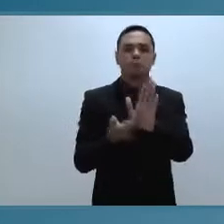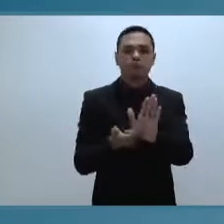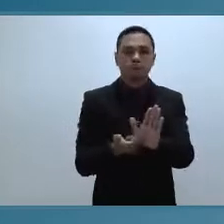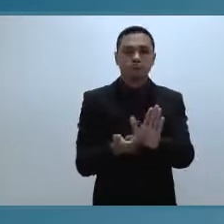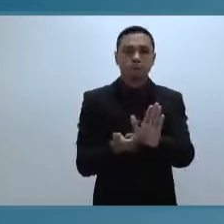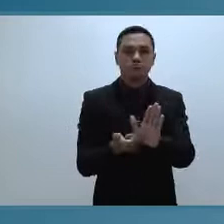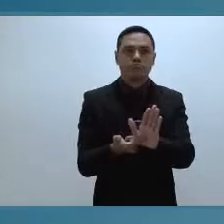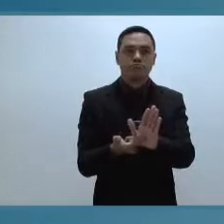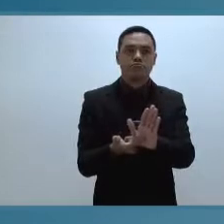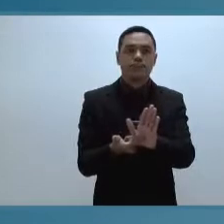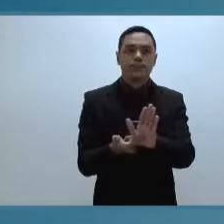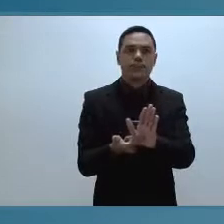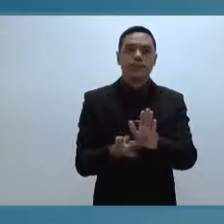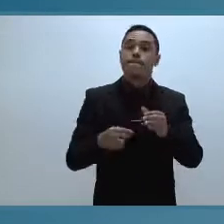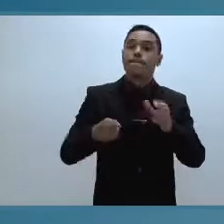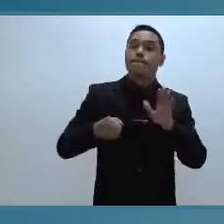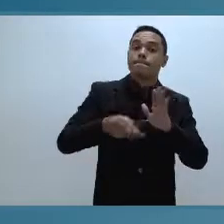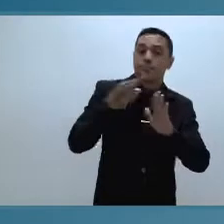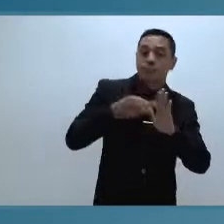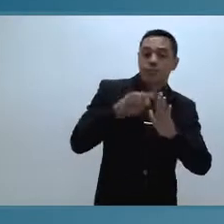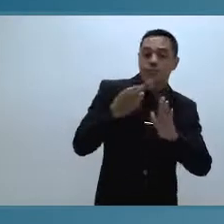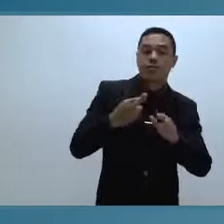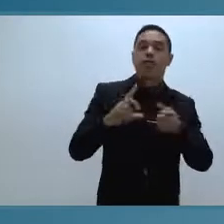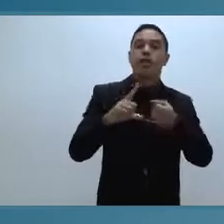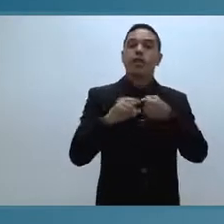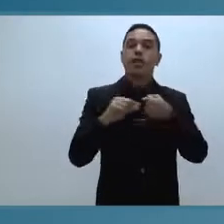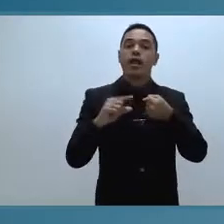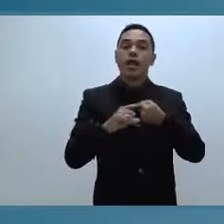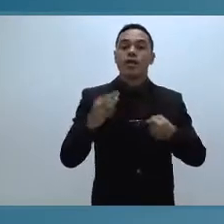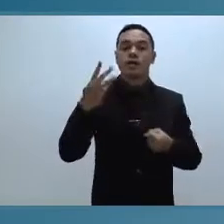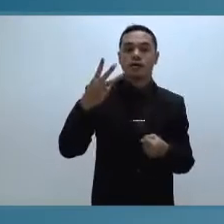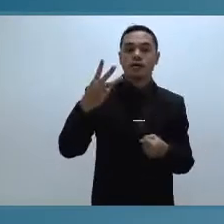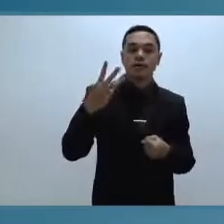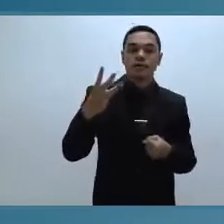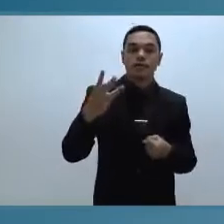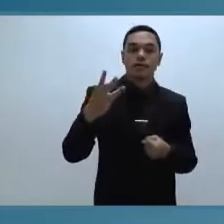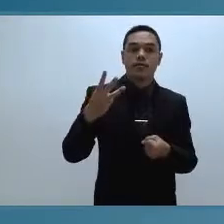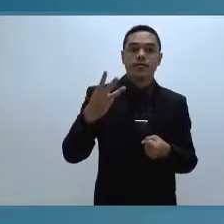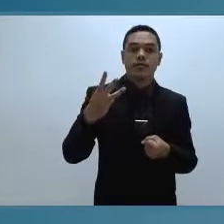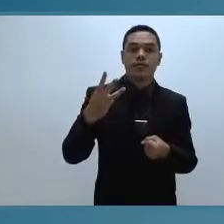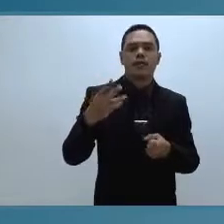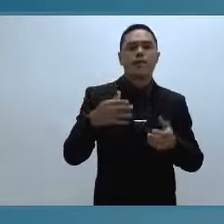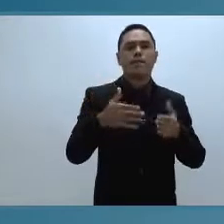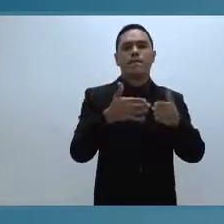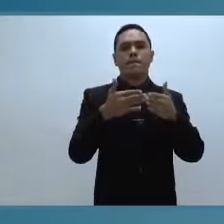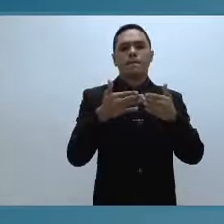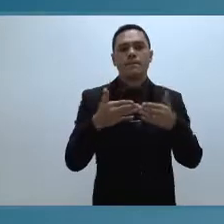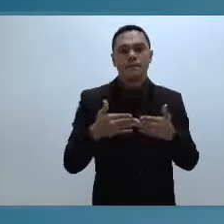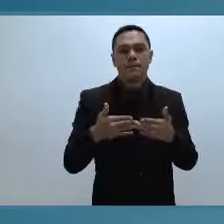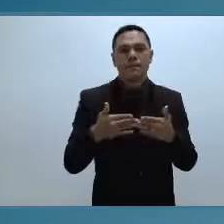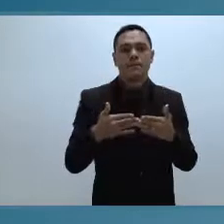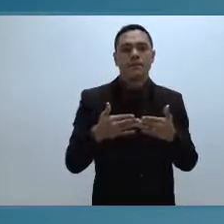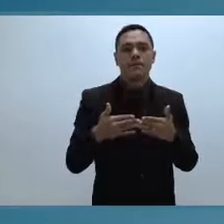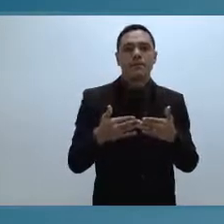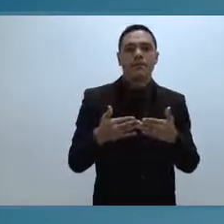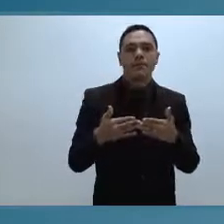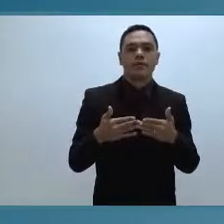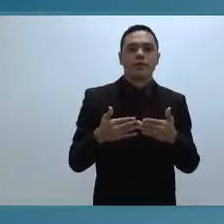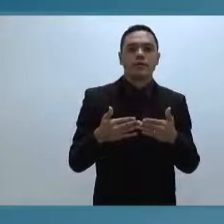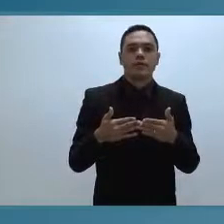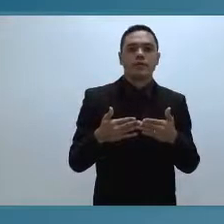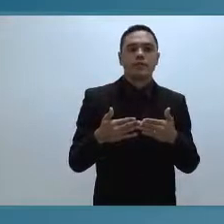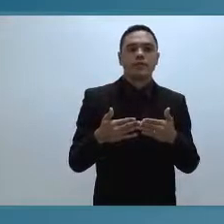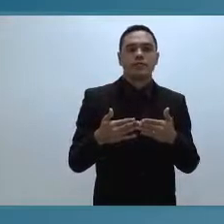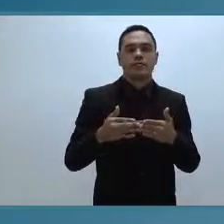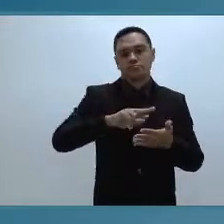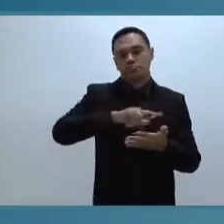resolução mencionada em seu artigo 3º condiciona o deferimento do pedido pelo tribunal nos seguintes termos que eu peço bem na